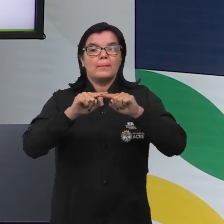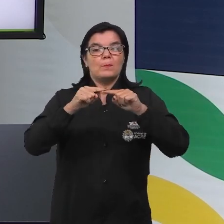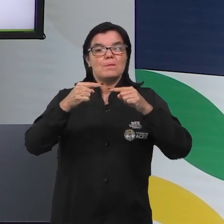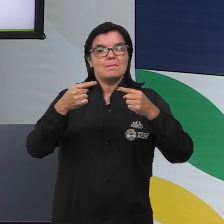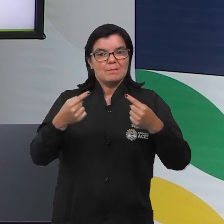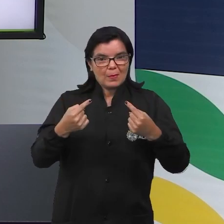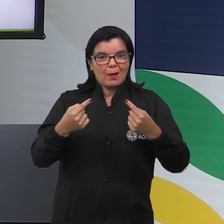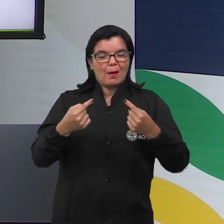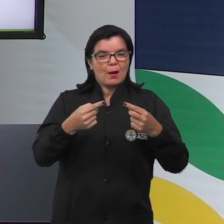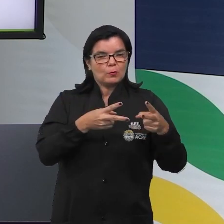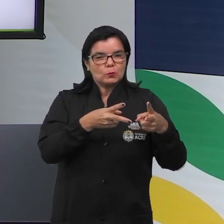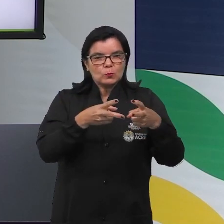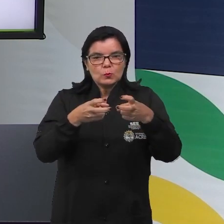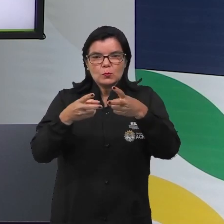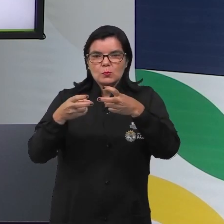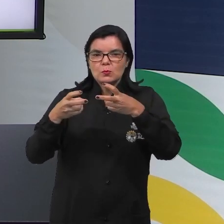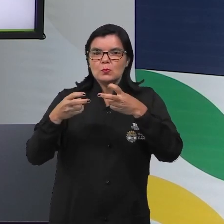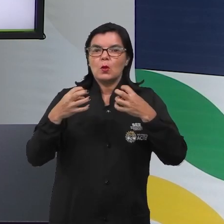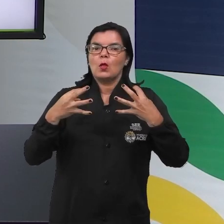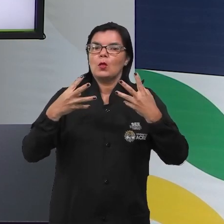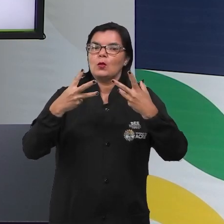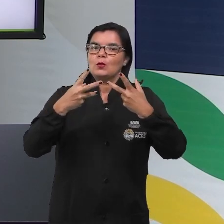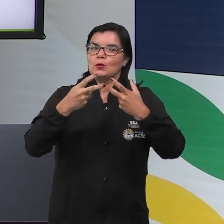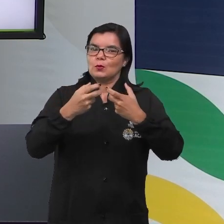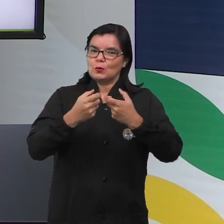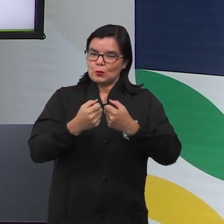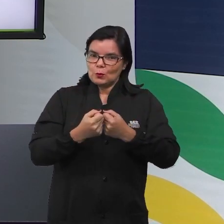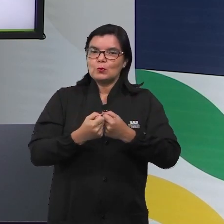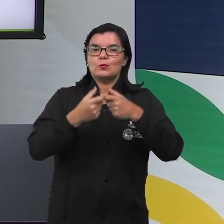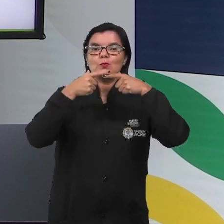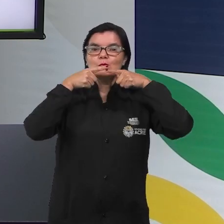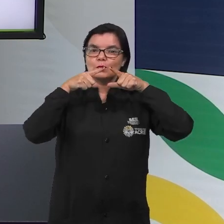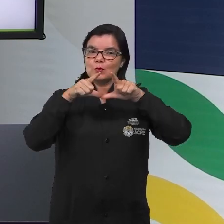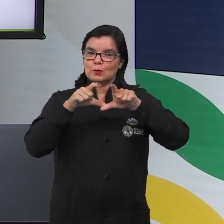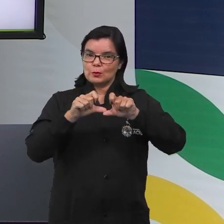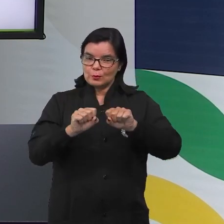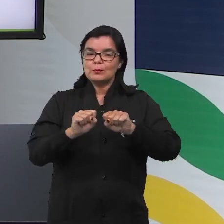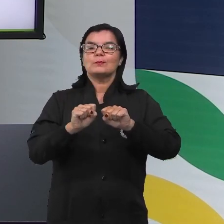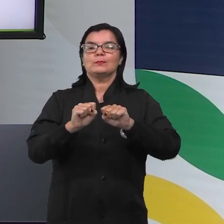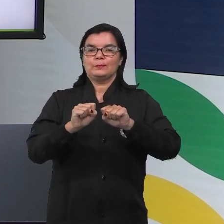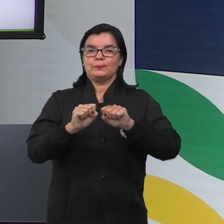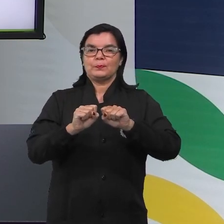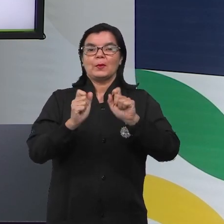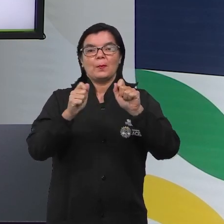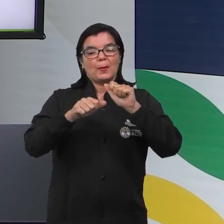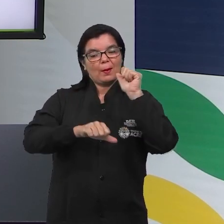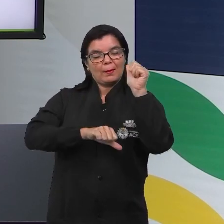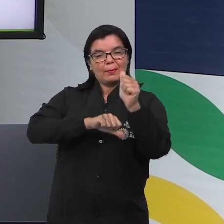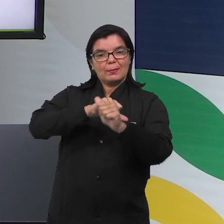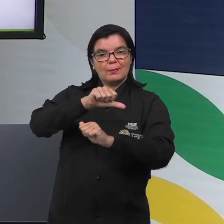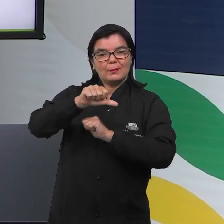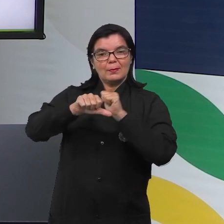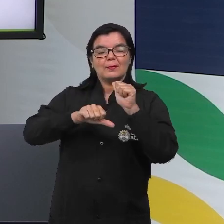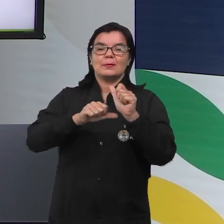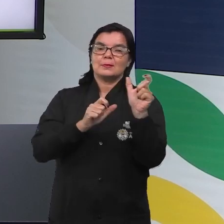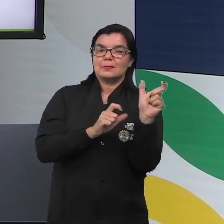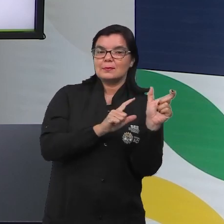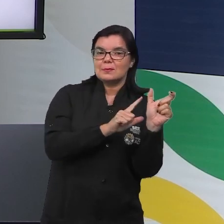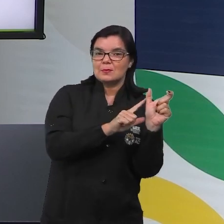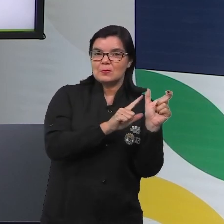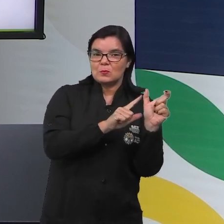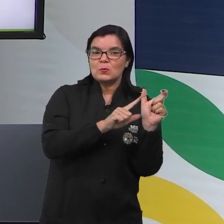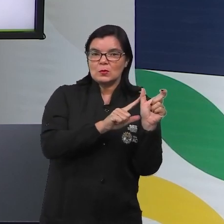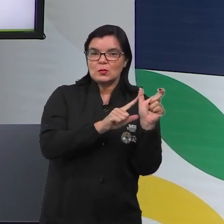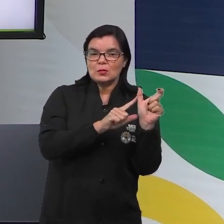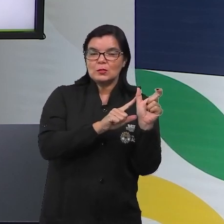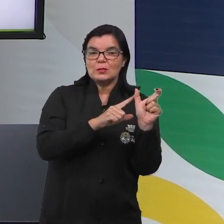mas explora todos os recursos linguísticos ali para transformar palavras em